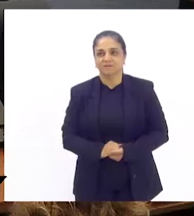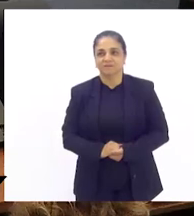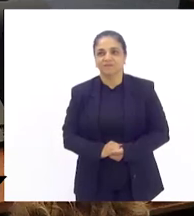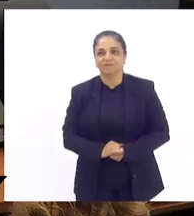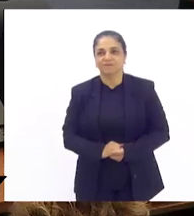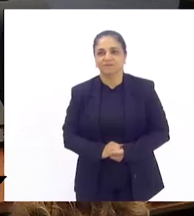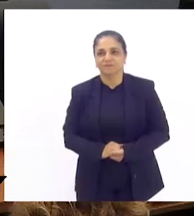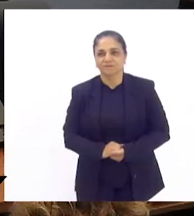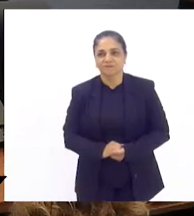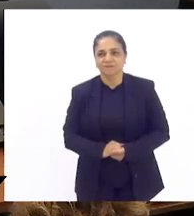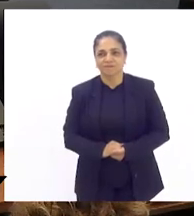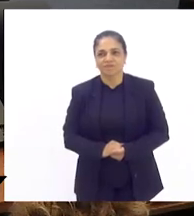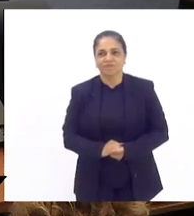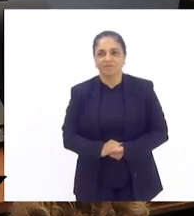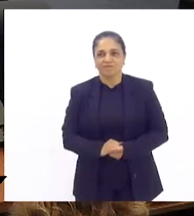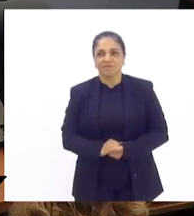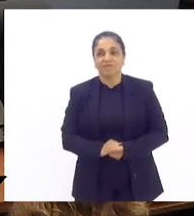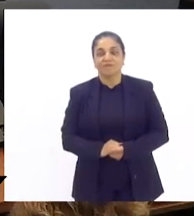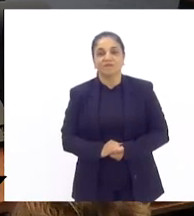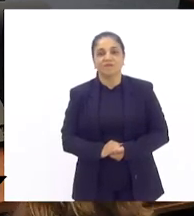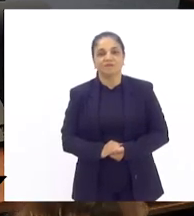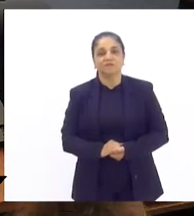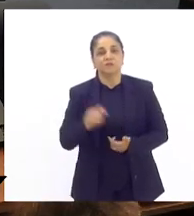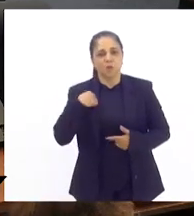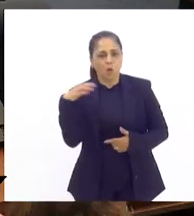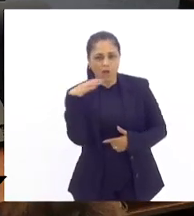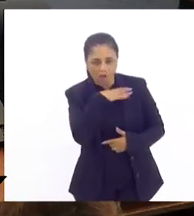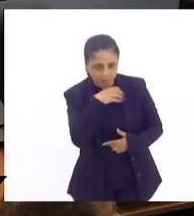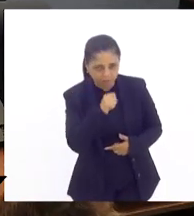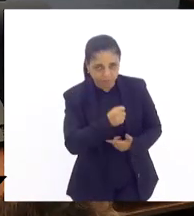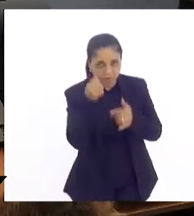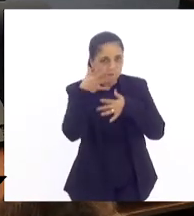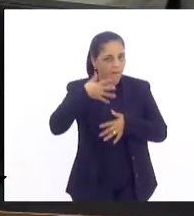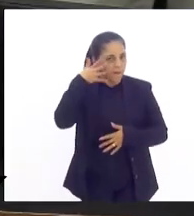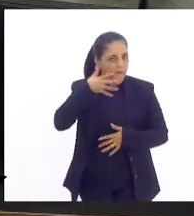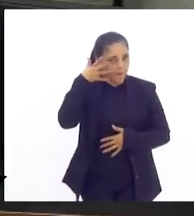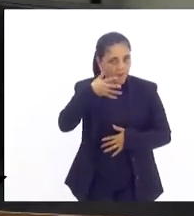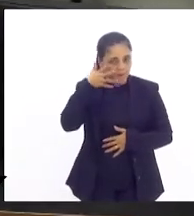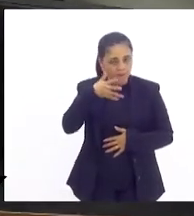Oi. Eu vou rapidamente, só para a gente ser